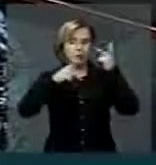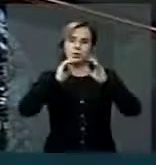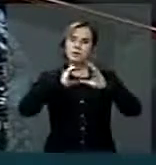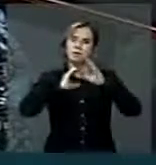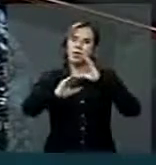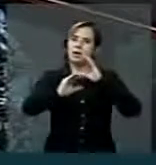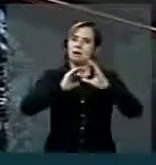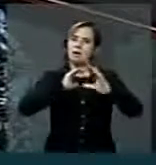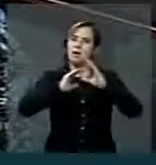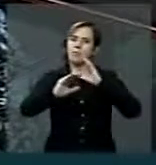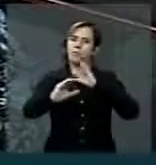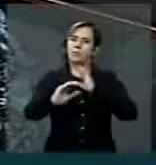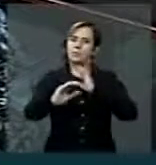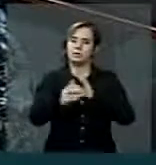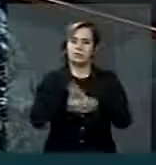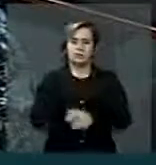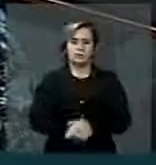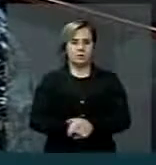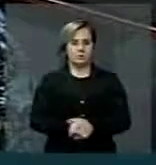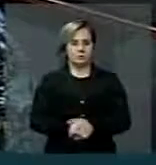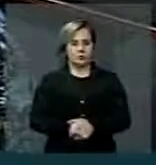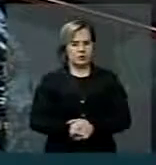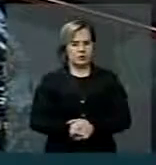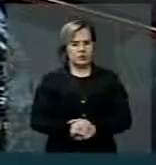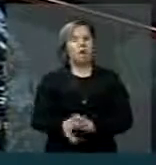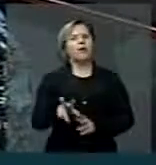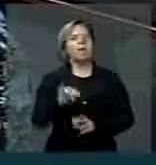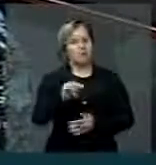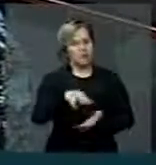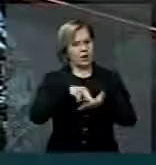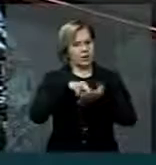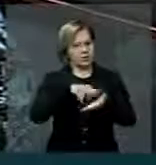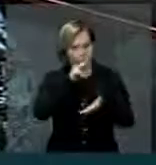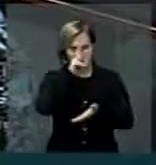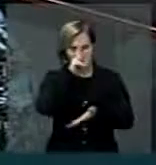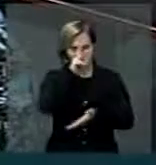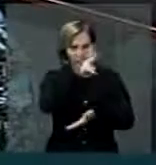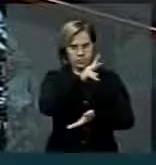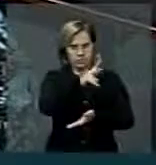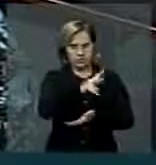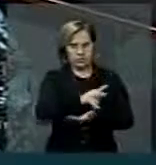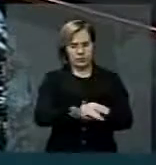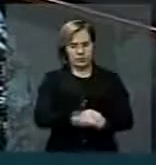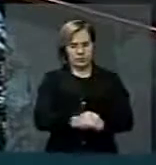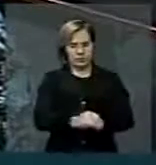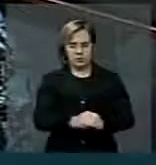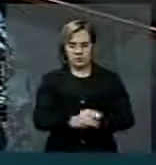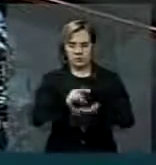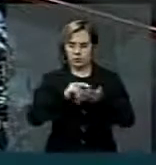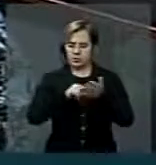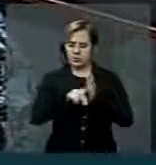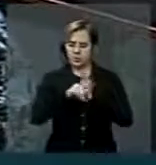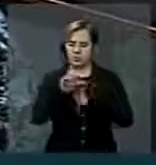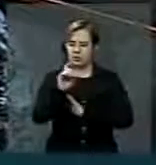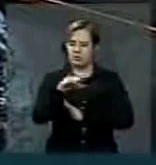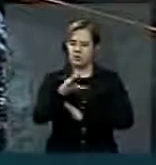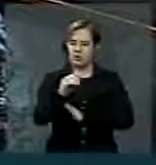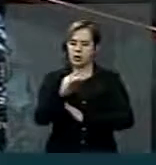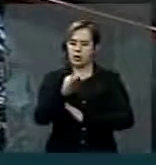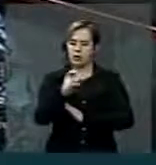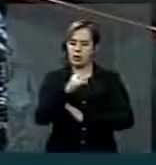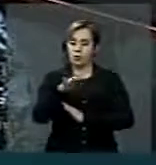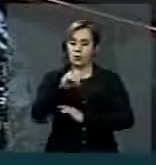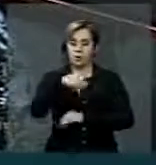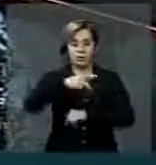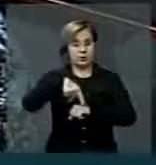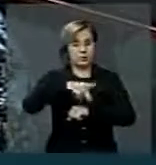comunicação que reforce, né, fortaleça, né, consolide a democracia no país. Estamos a